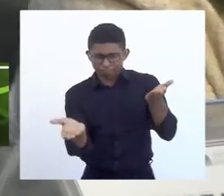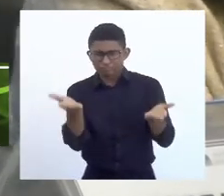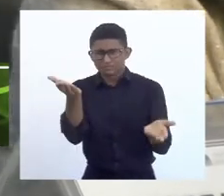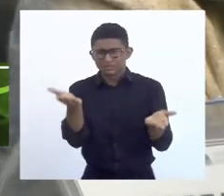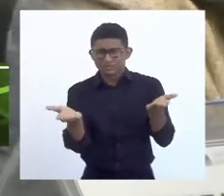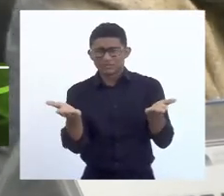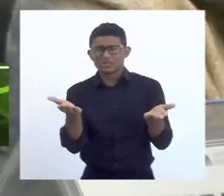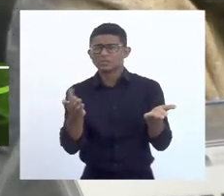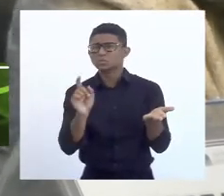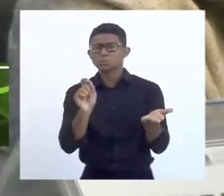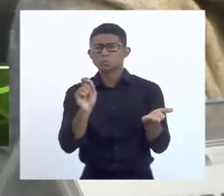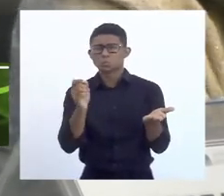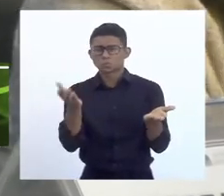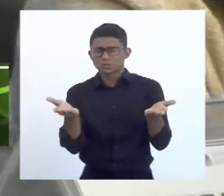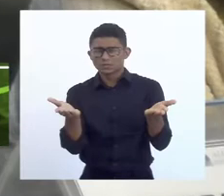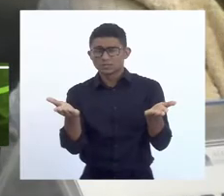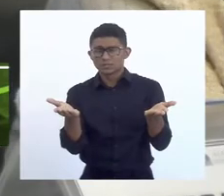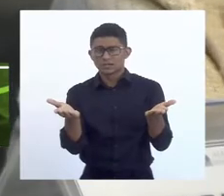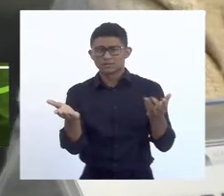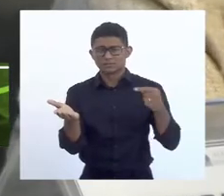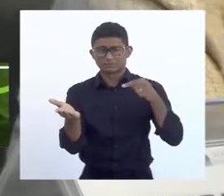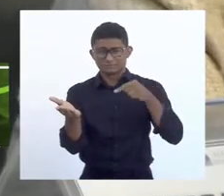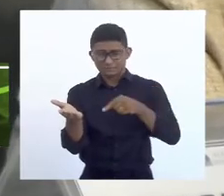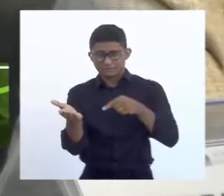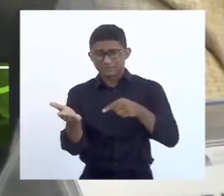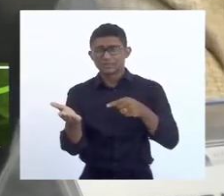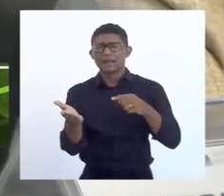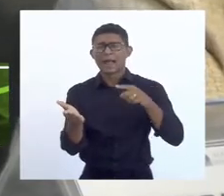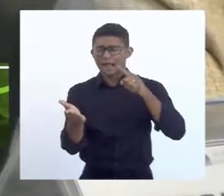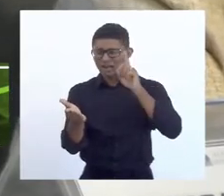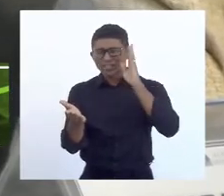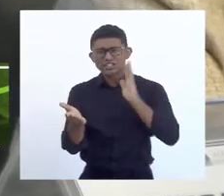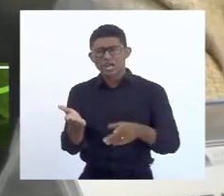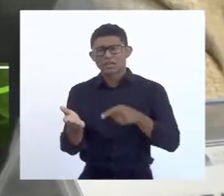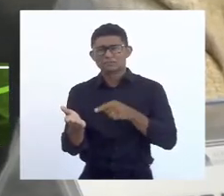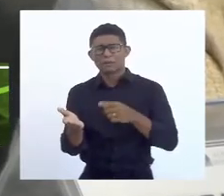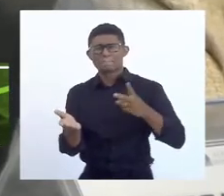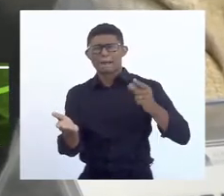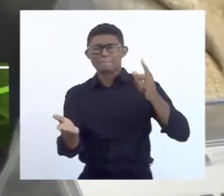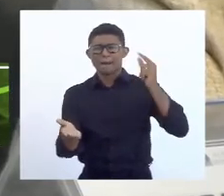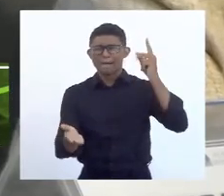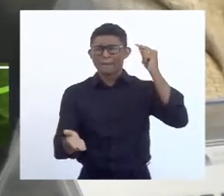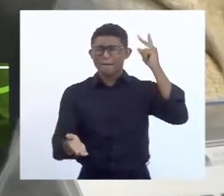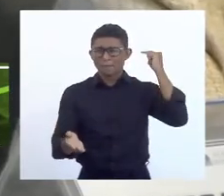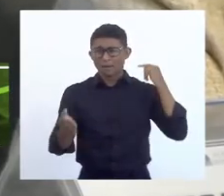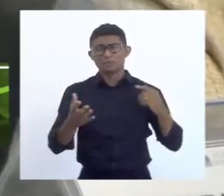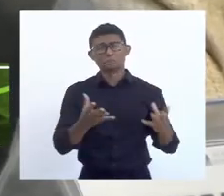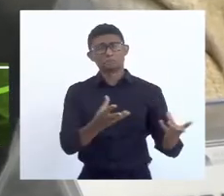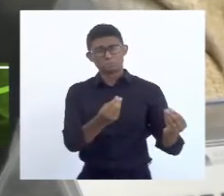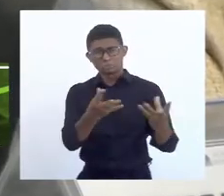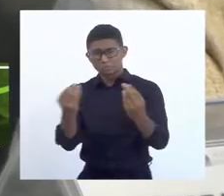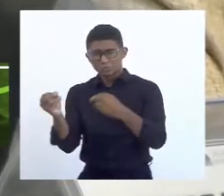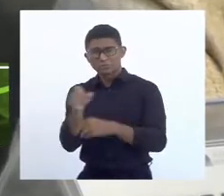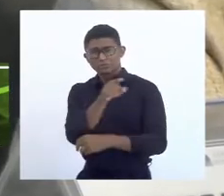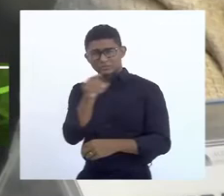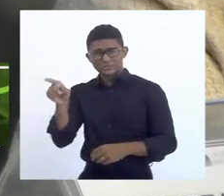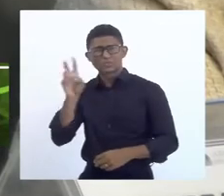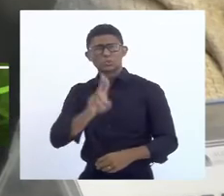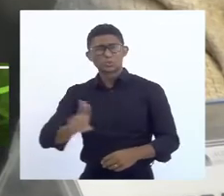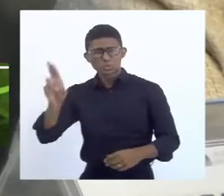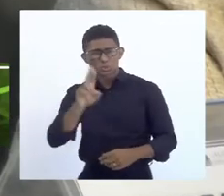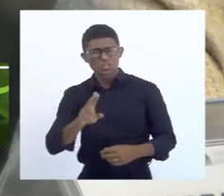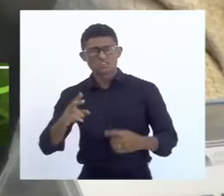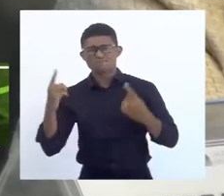se remodela. É uma ferramenta antiga que muitos utilizam de forma hábil e quase regimental,